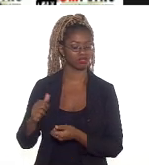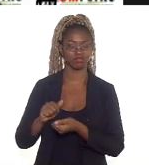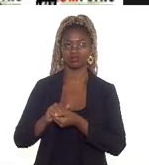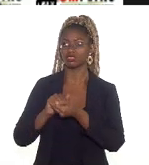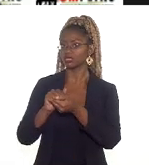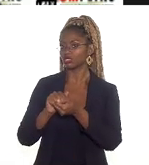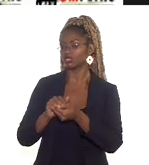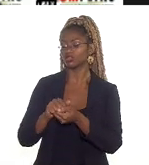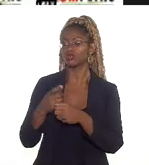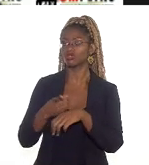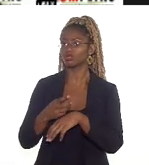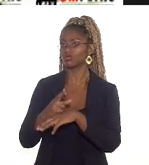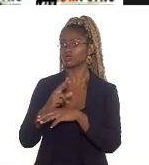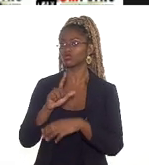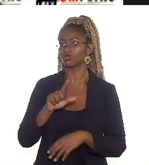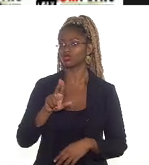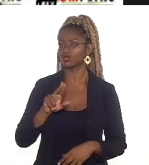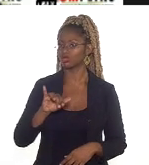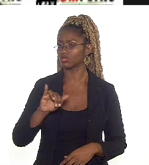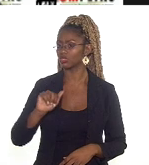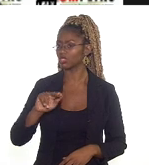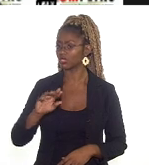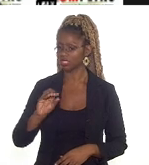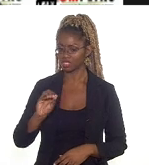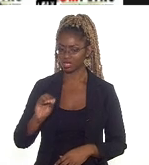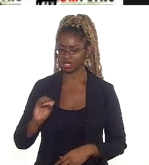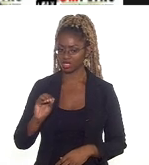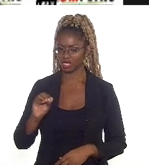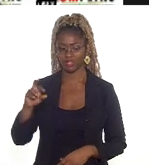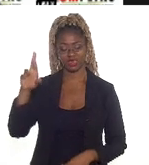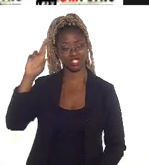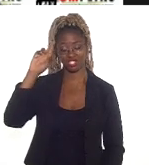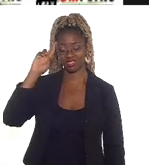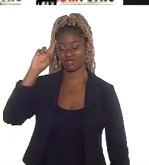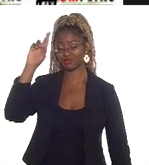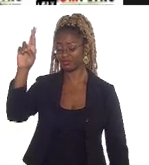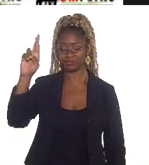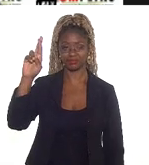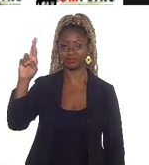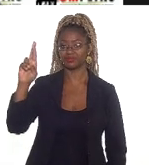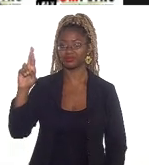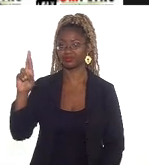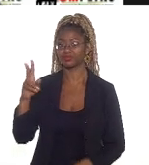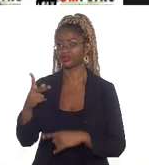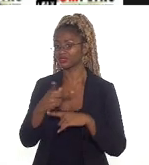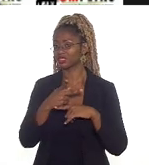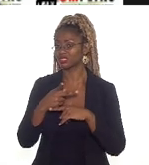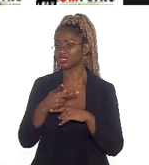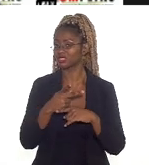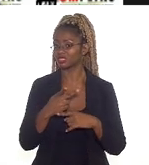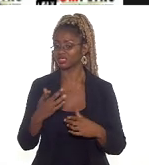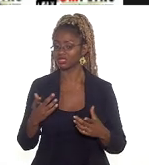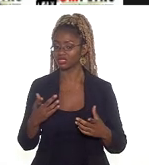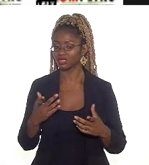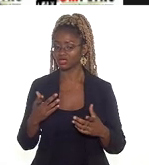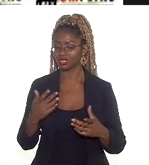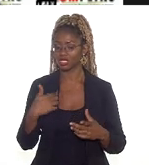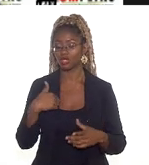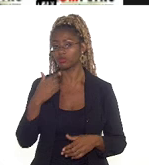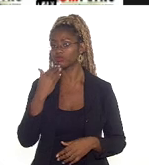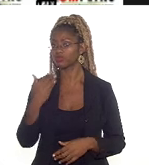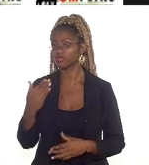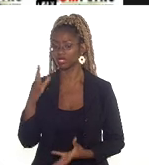Luciano, chefe do Procurador-Geral do Ministério Público, e fiquei de caminhar uma síntese para